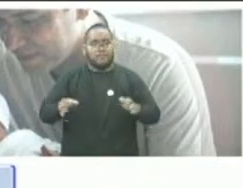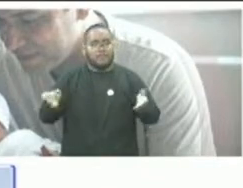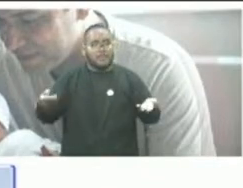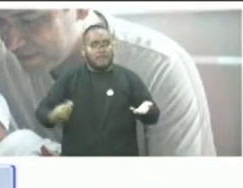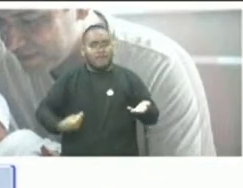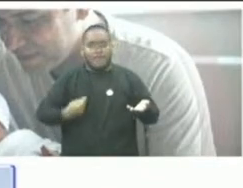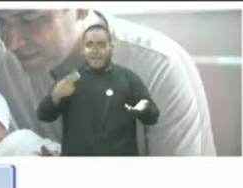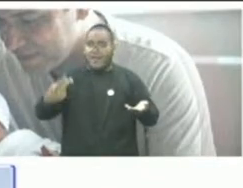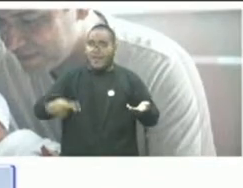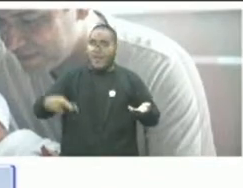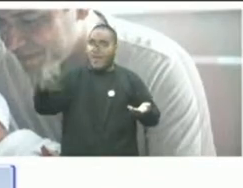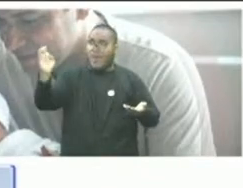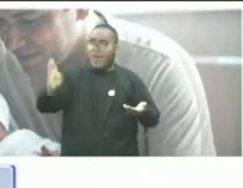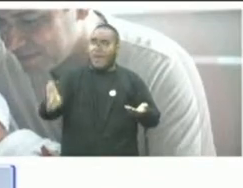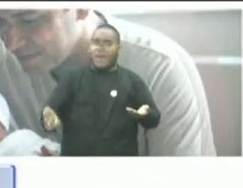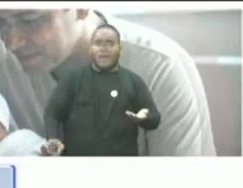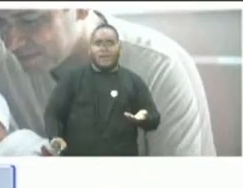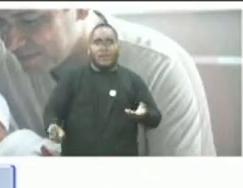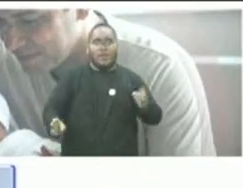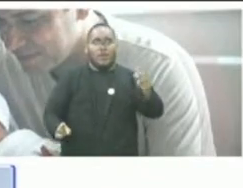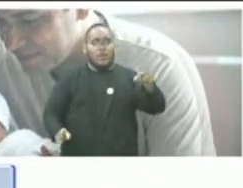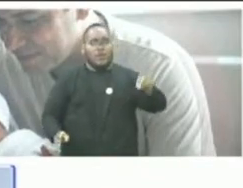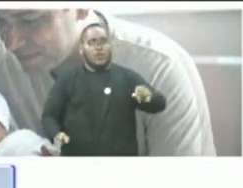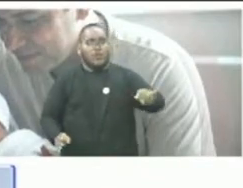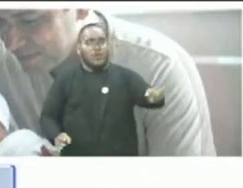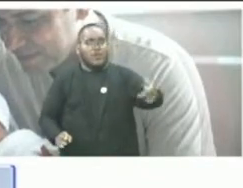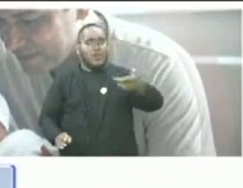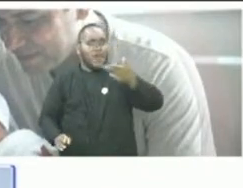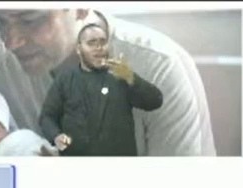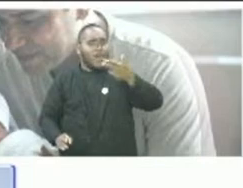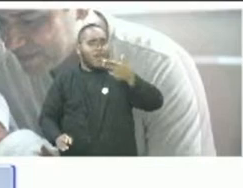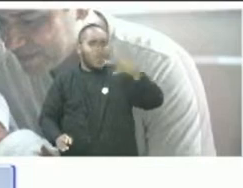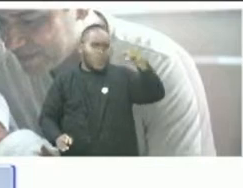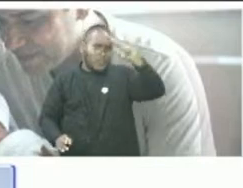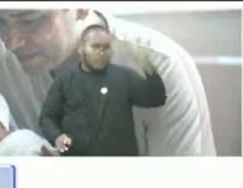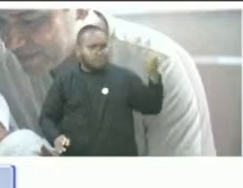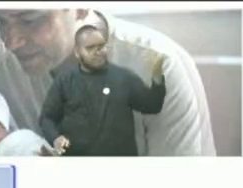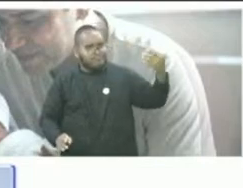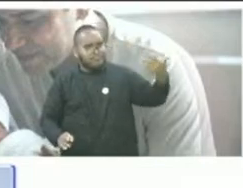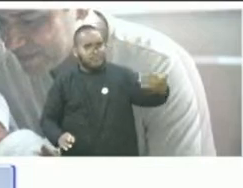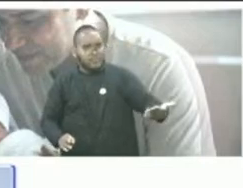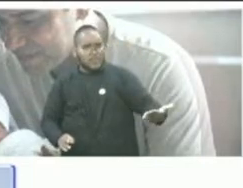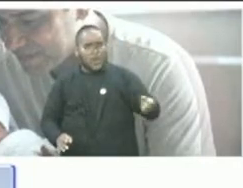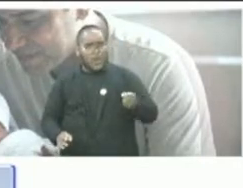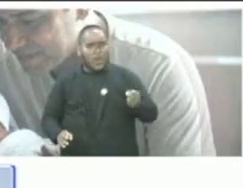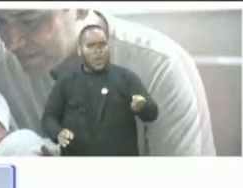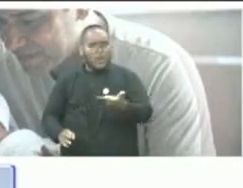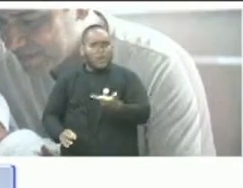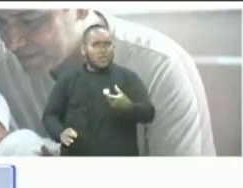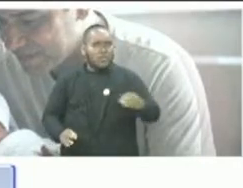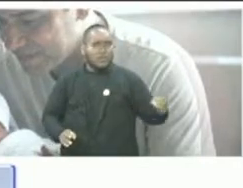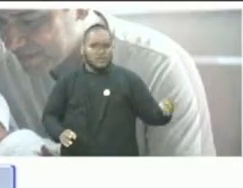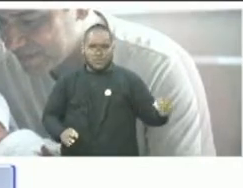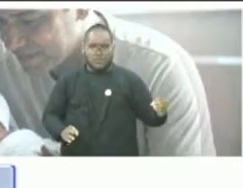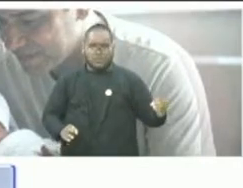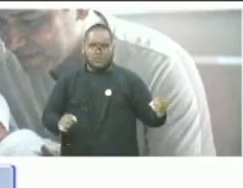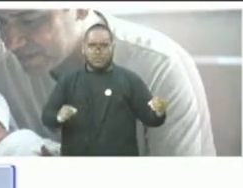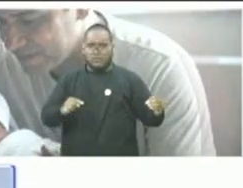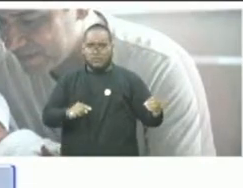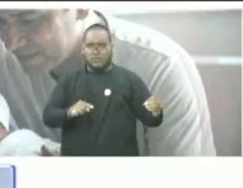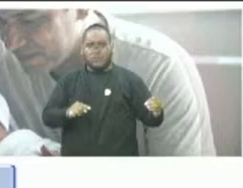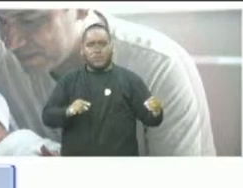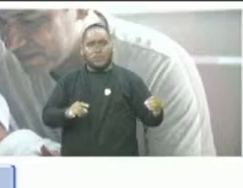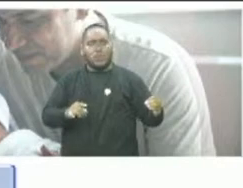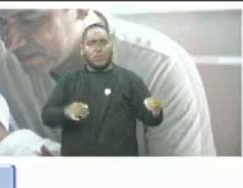Sônia tão bem trouxe a nossa história, desde o ano 2000, com a publicação